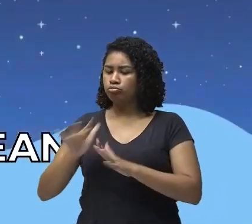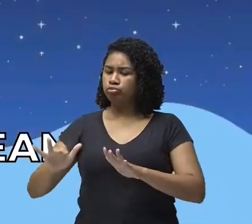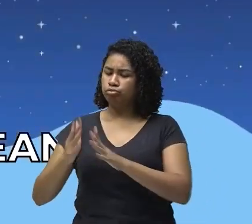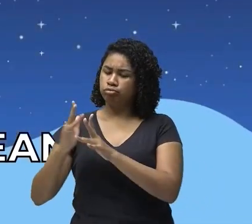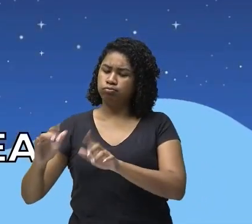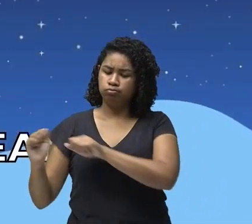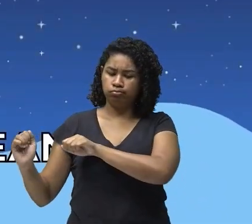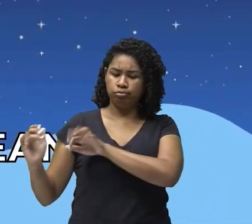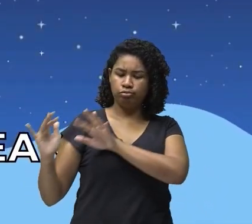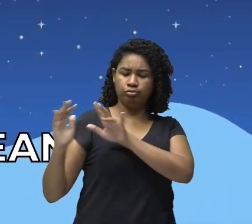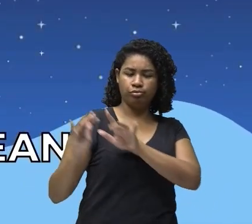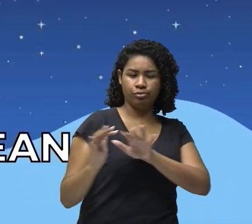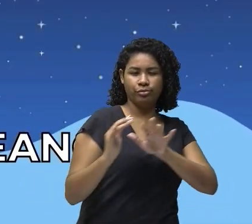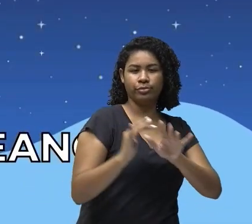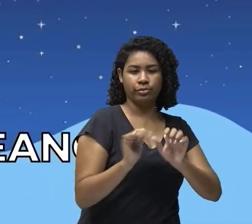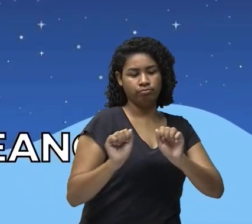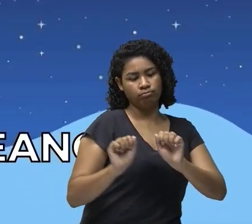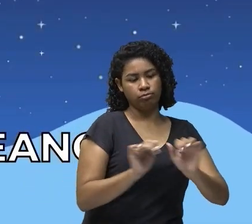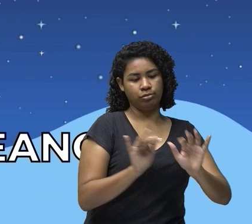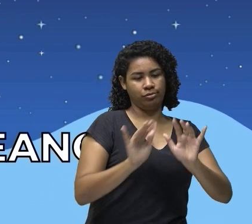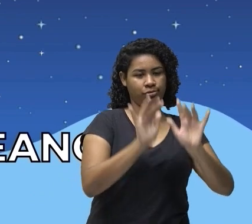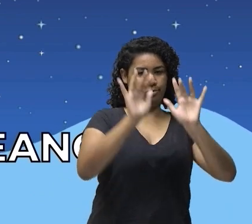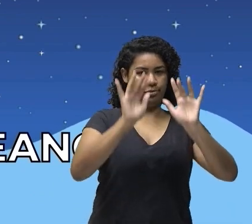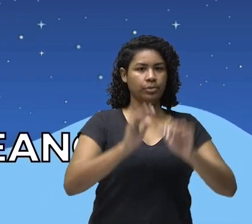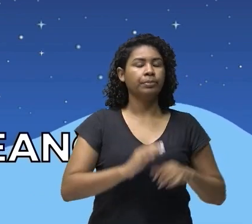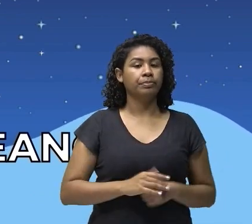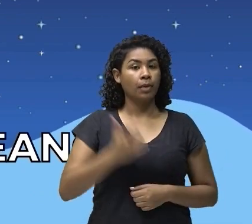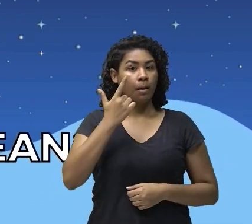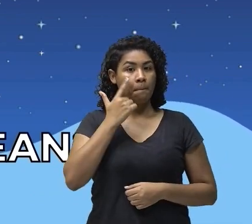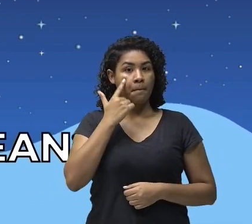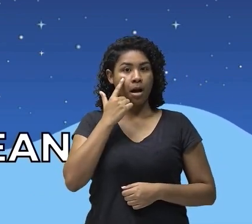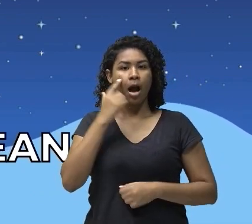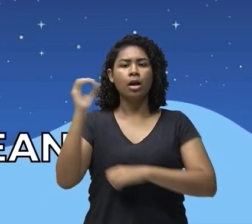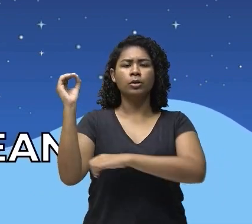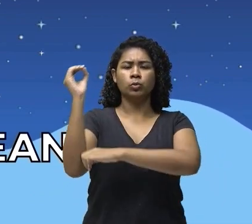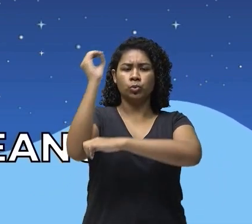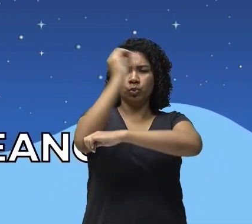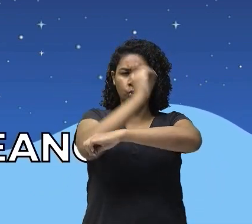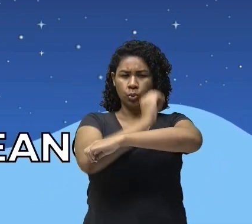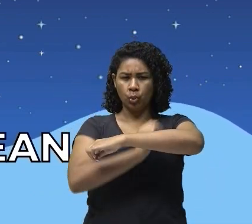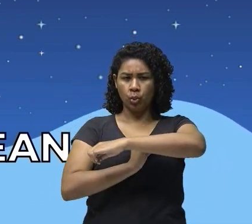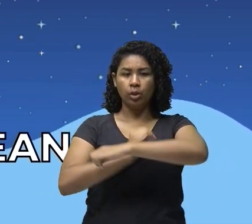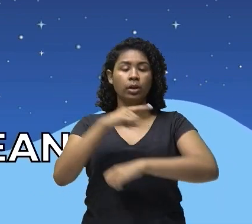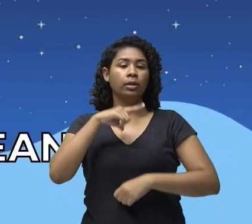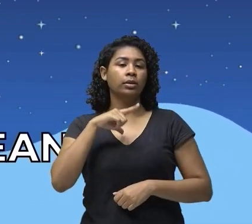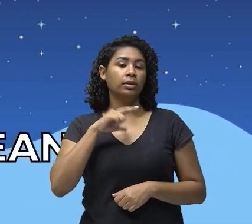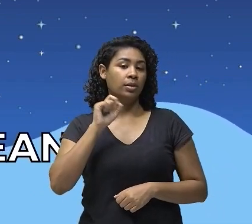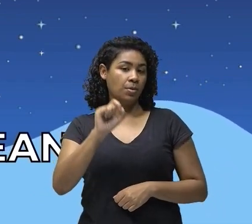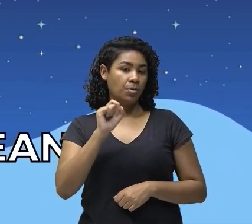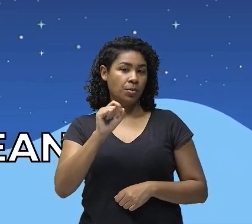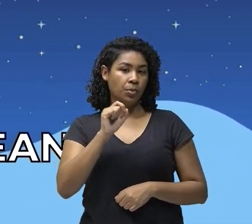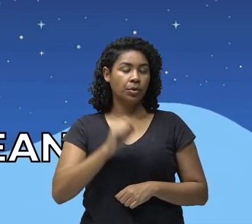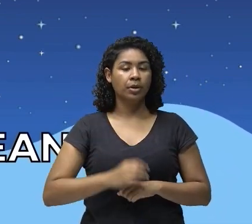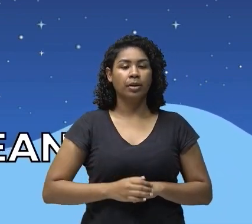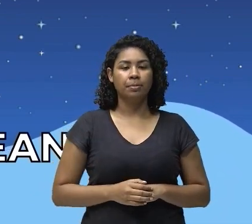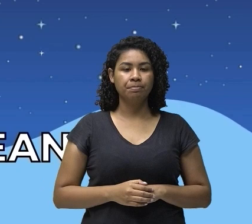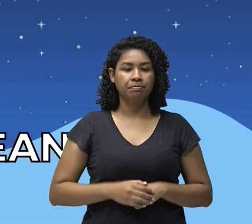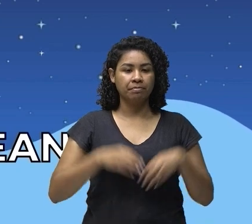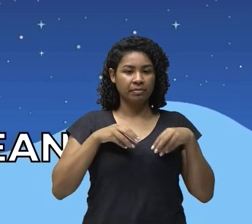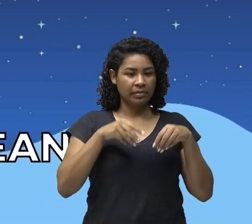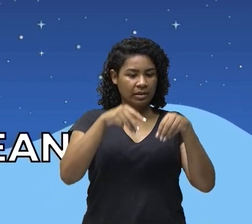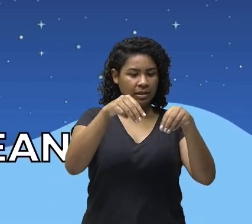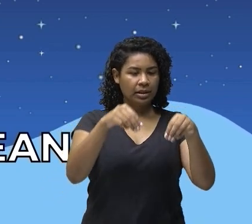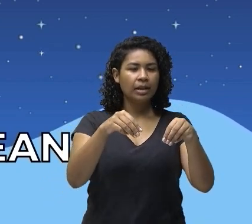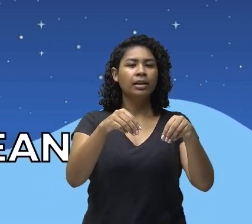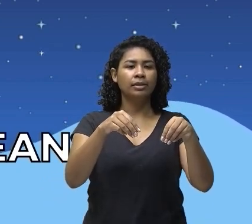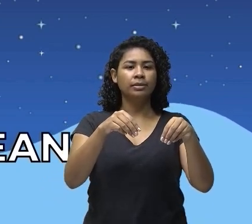Durante a noite, o ar sobre a areia esfria antes do ar sobre a água. O ar que fica sobre a água à noite está mais quente que o